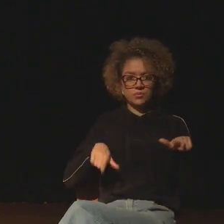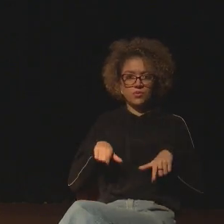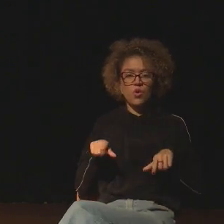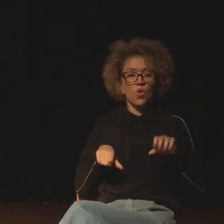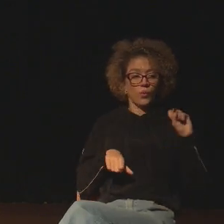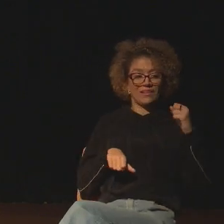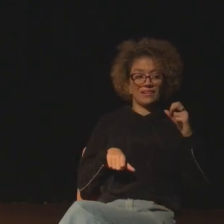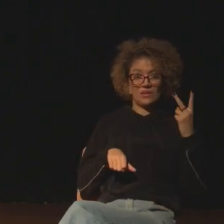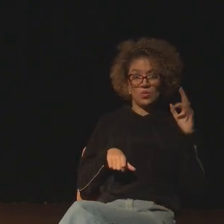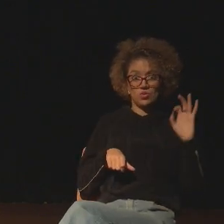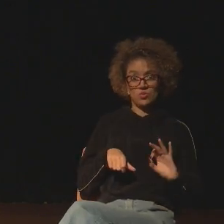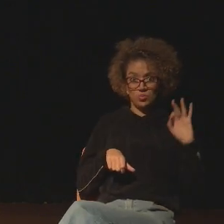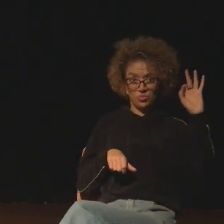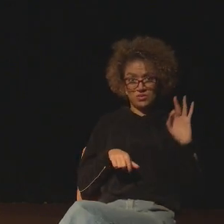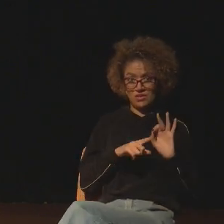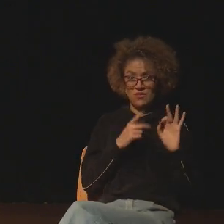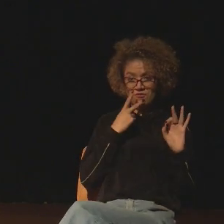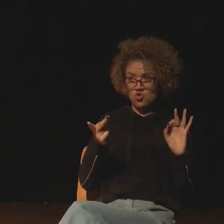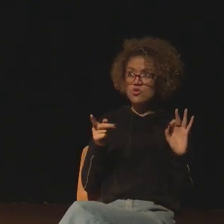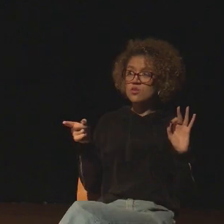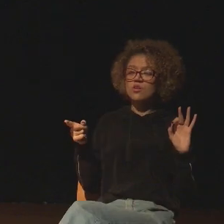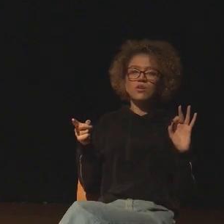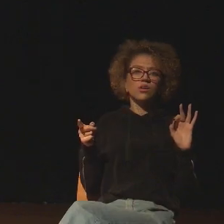82% considerando inadequadas em ambos